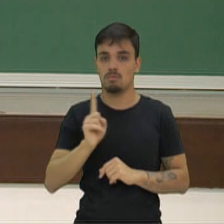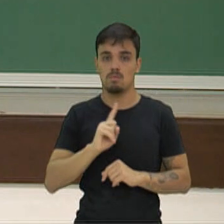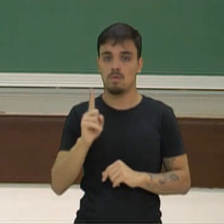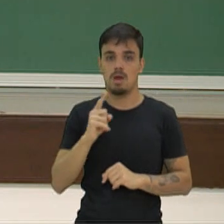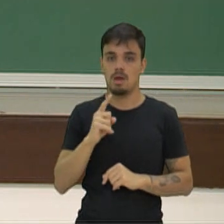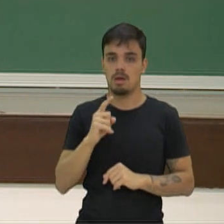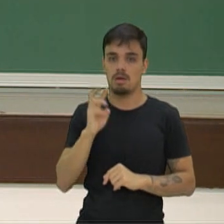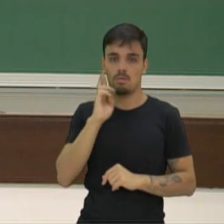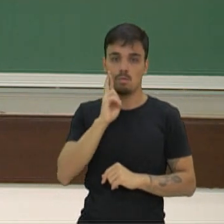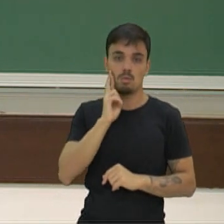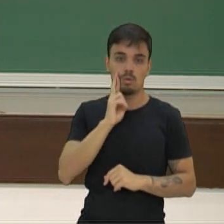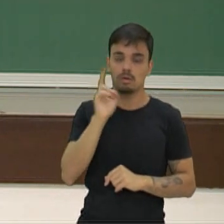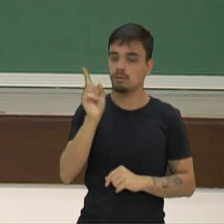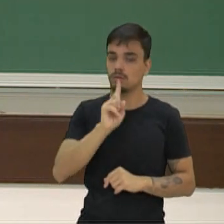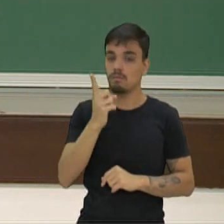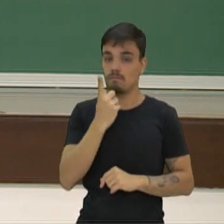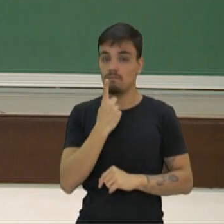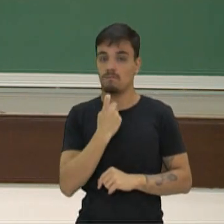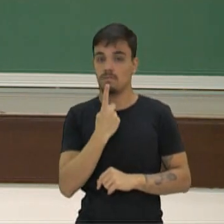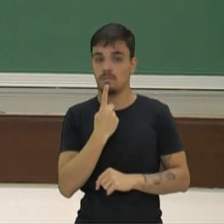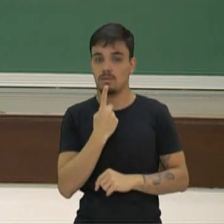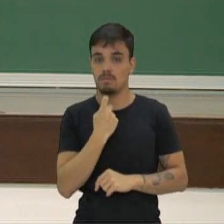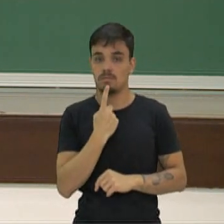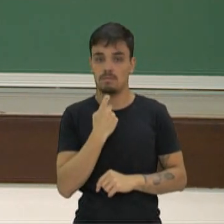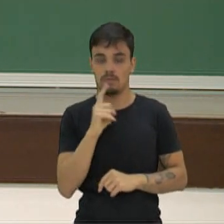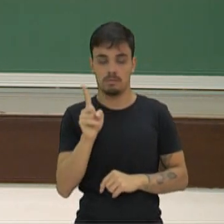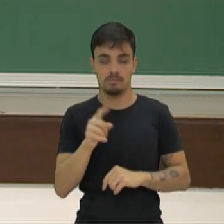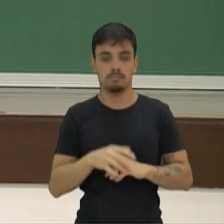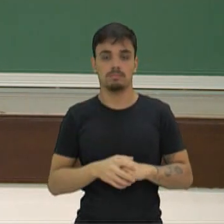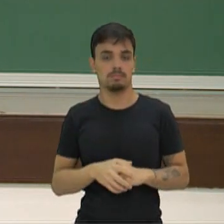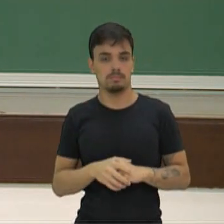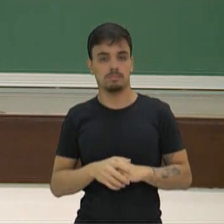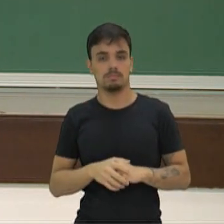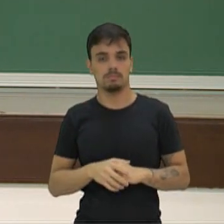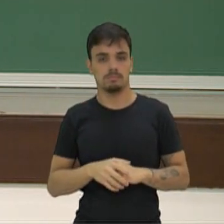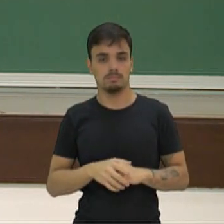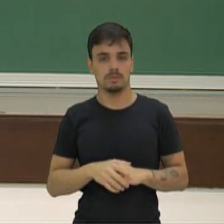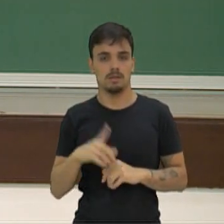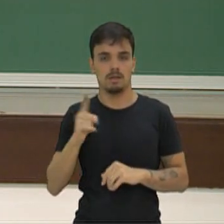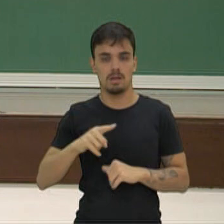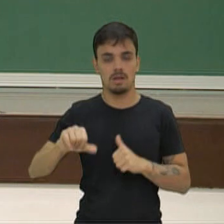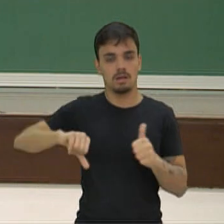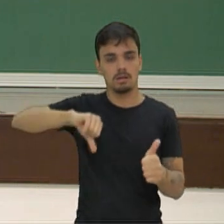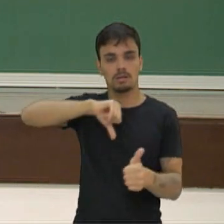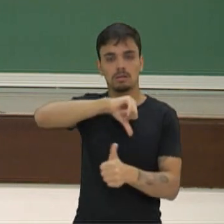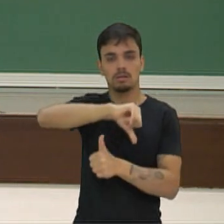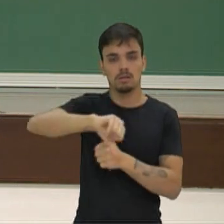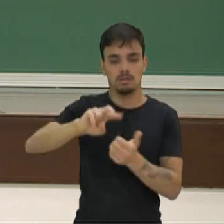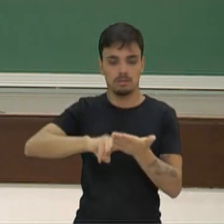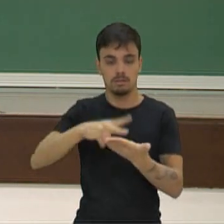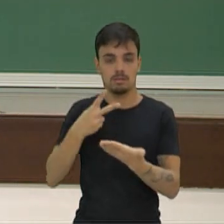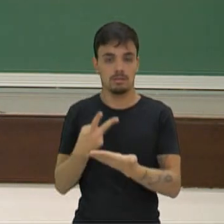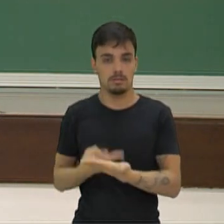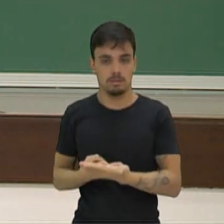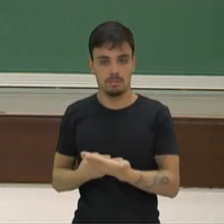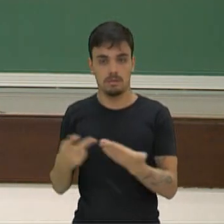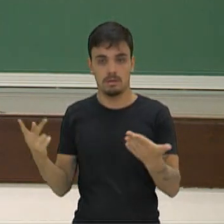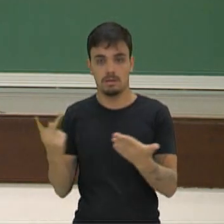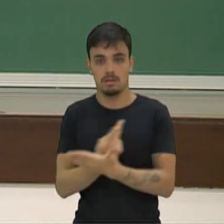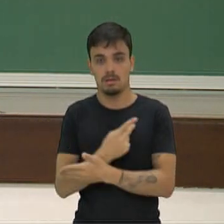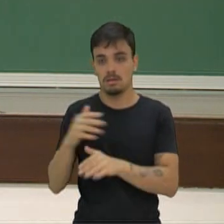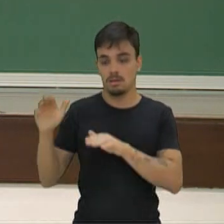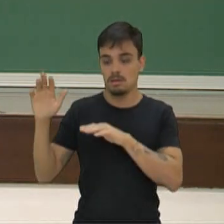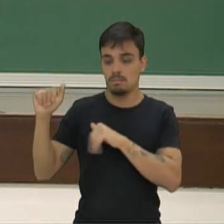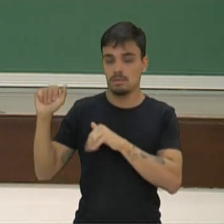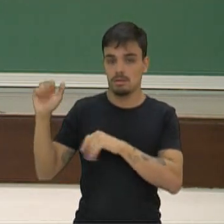roxa, vermelha. O rosso aí, uma tradução errada do espanhol e do italiano.